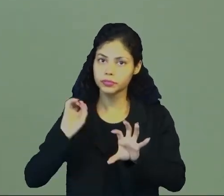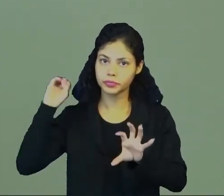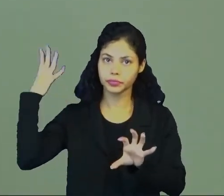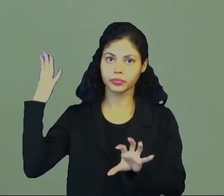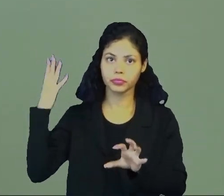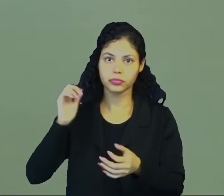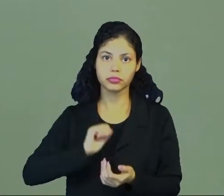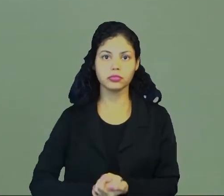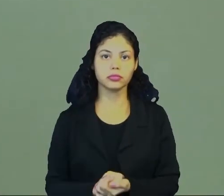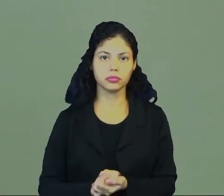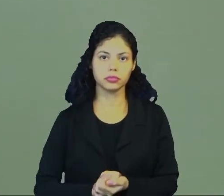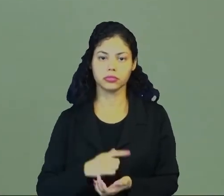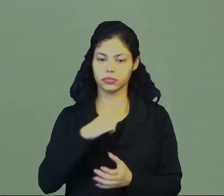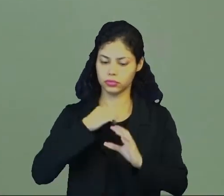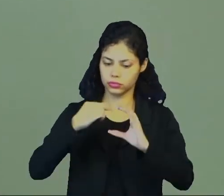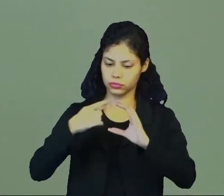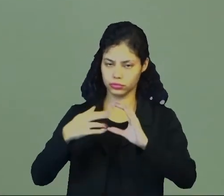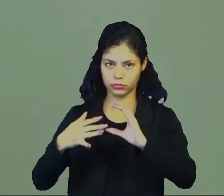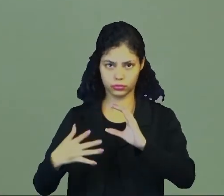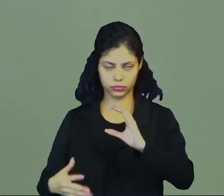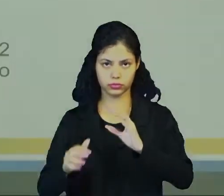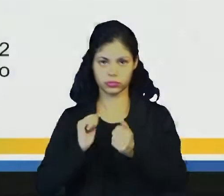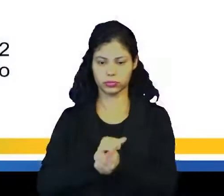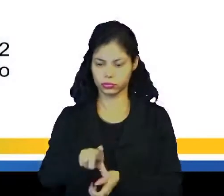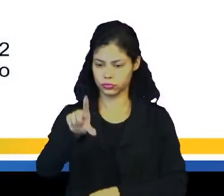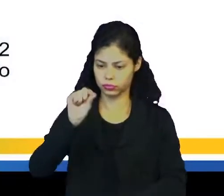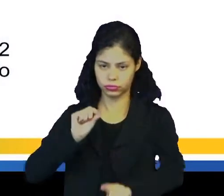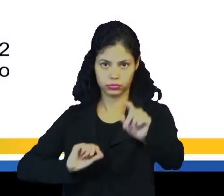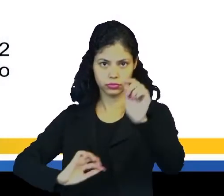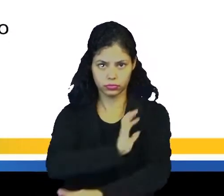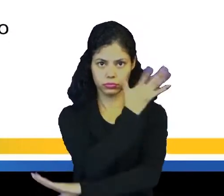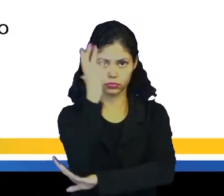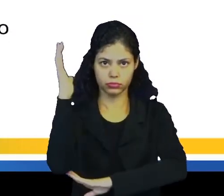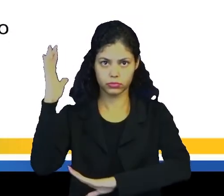caso, ele faz aí uma espécie de seleção natural.